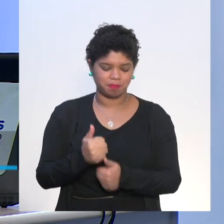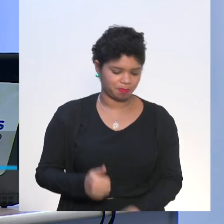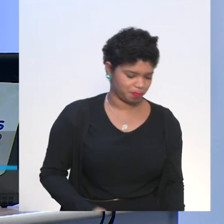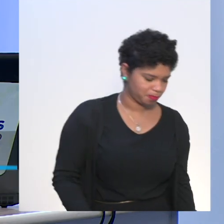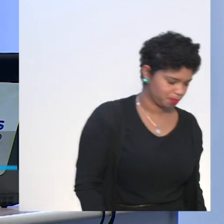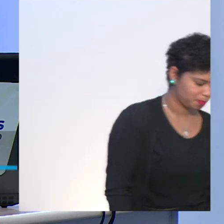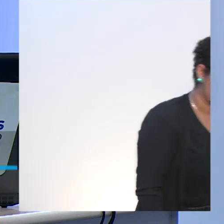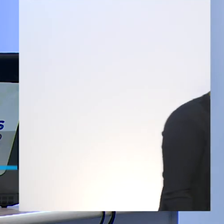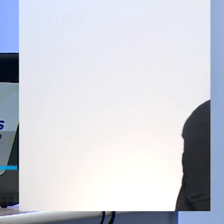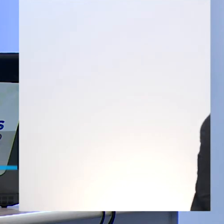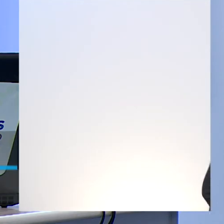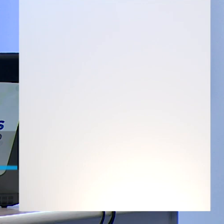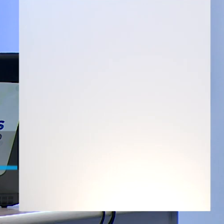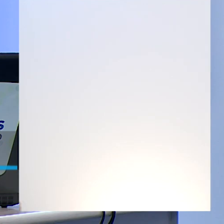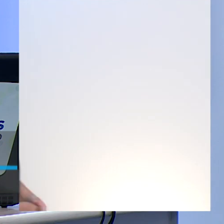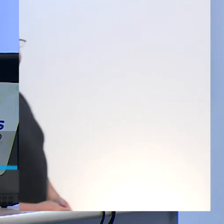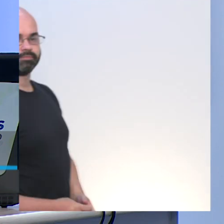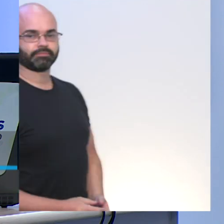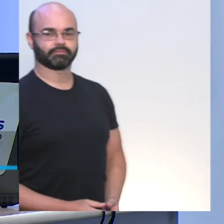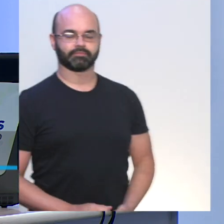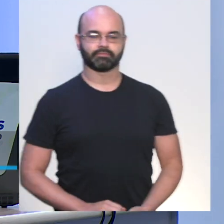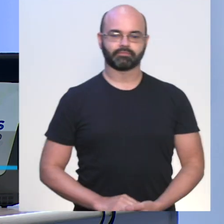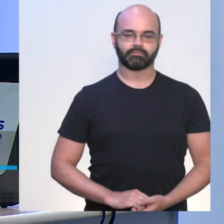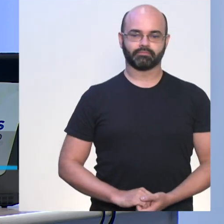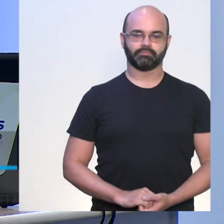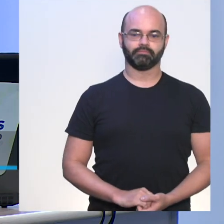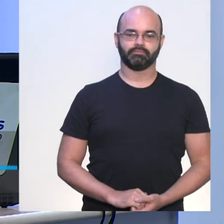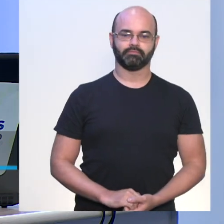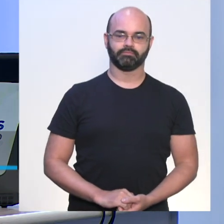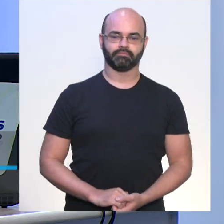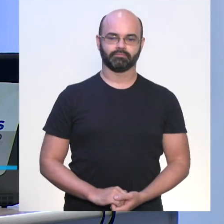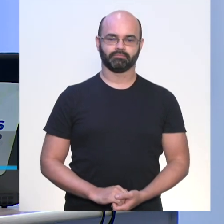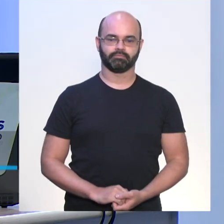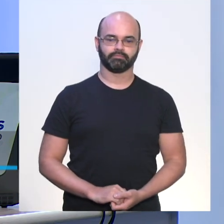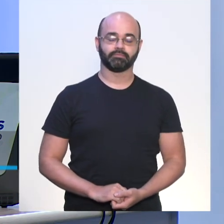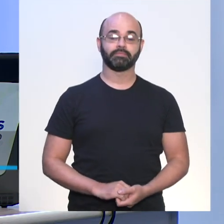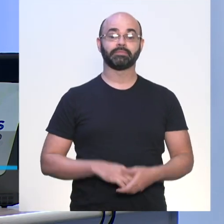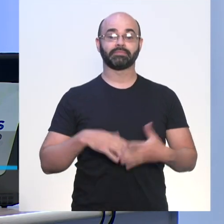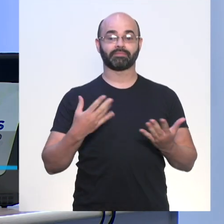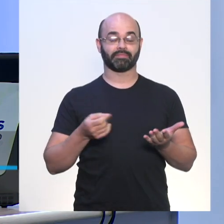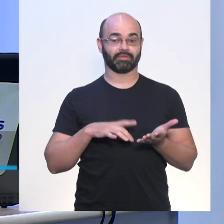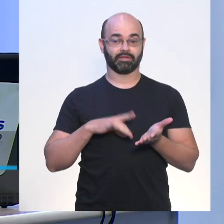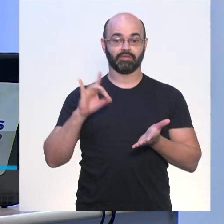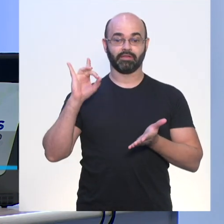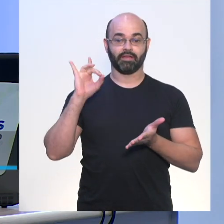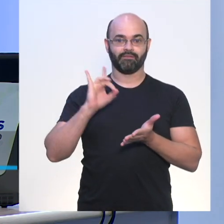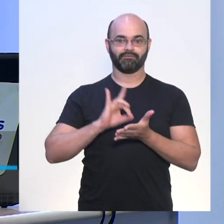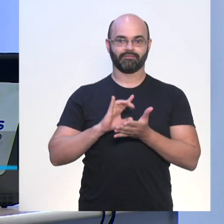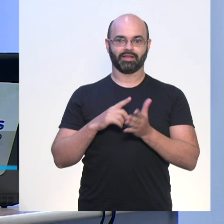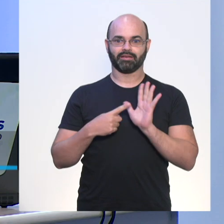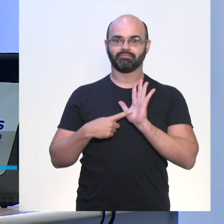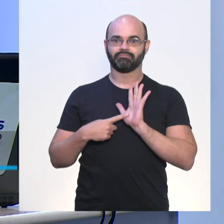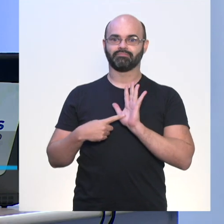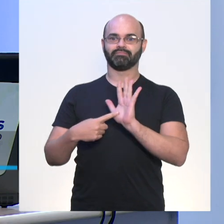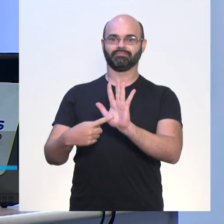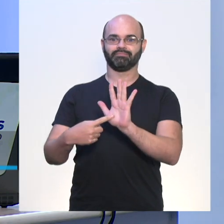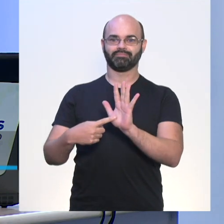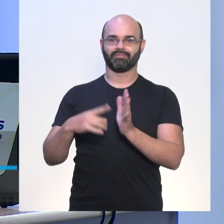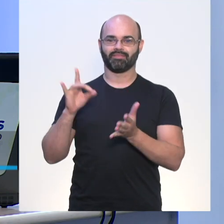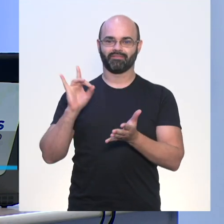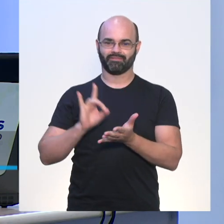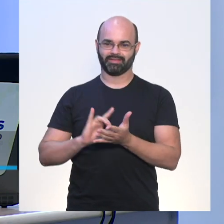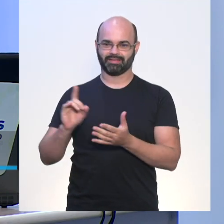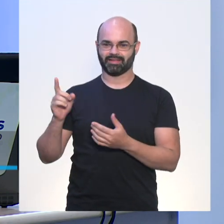forma geral, né? E essa verdade, então, seria revelada, né, pela divindade, pelo